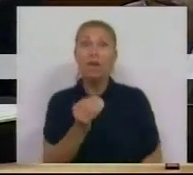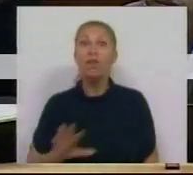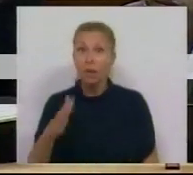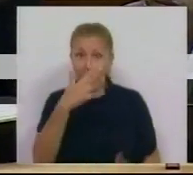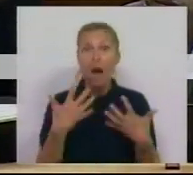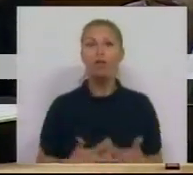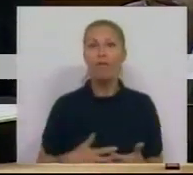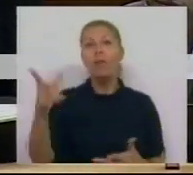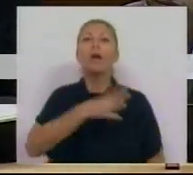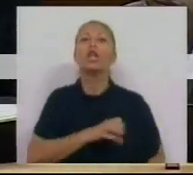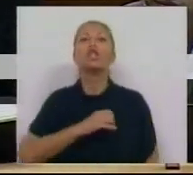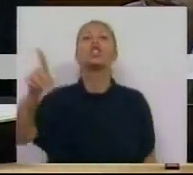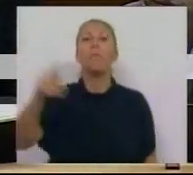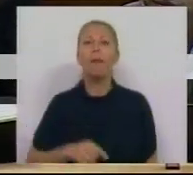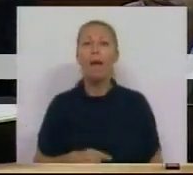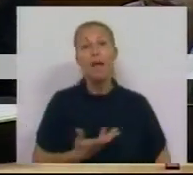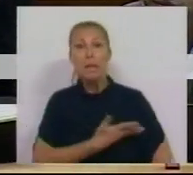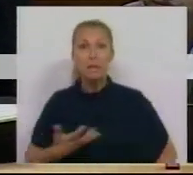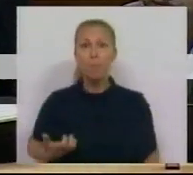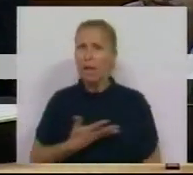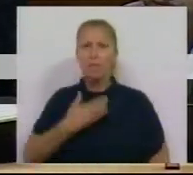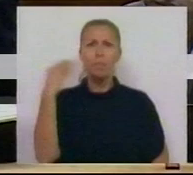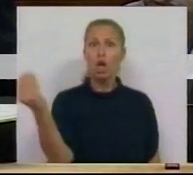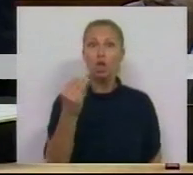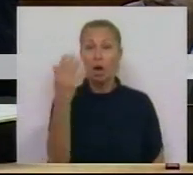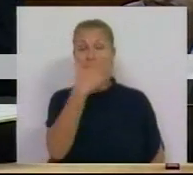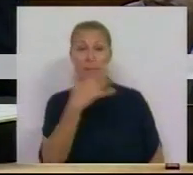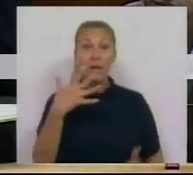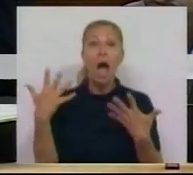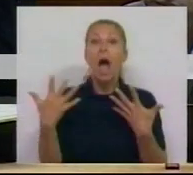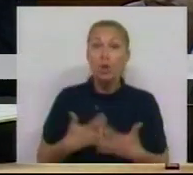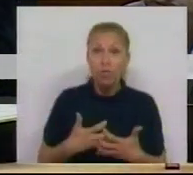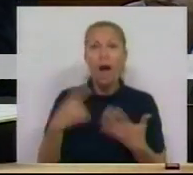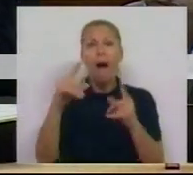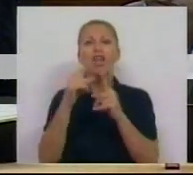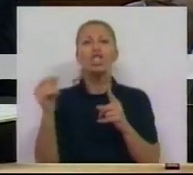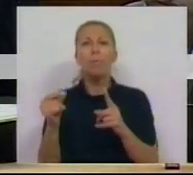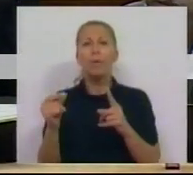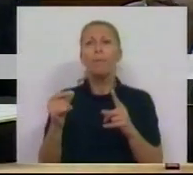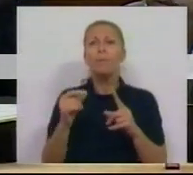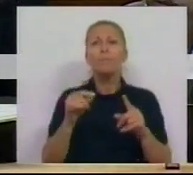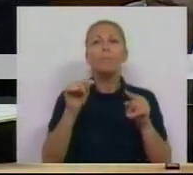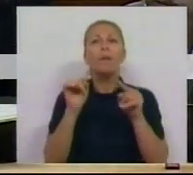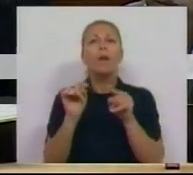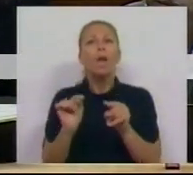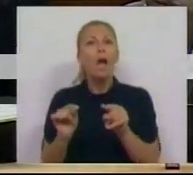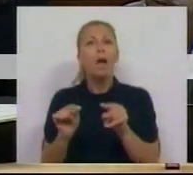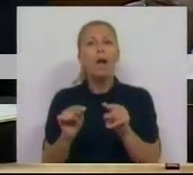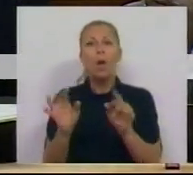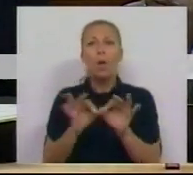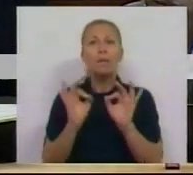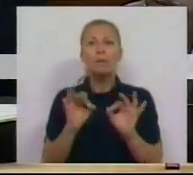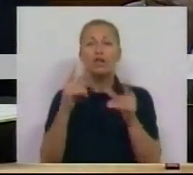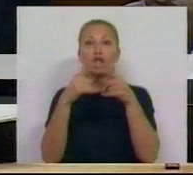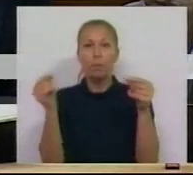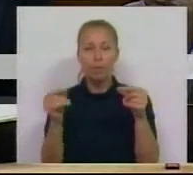Espanha com o seu desemprego jovem. Se hoje há dúvidas sobre isso, temos o Chipre para nos mostrar de quão implacável foi esta Europa contra